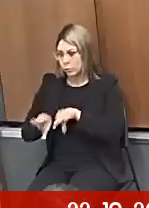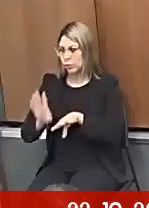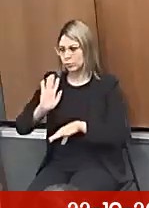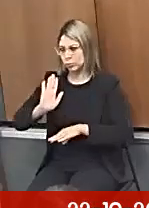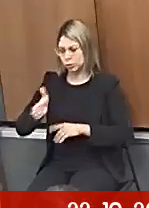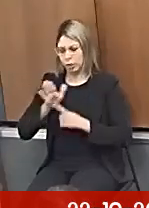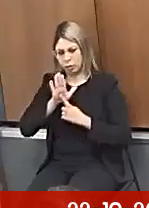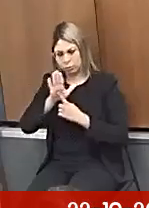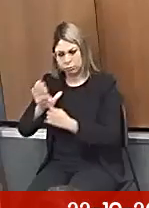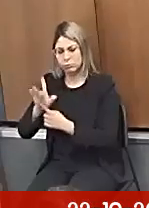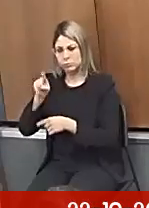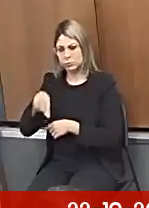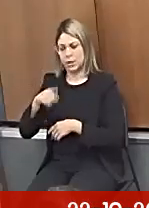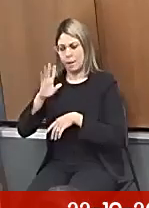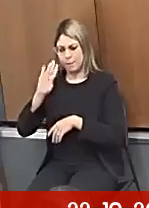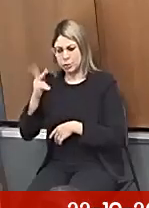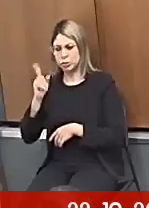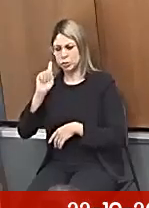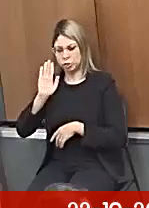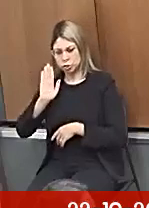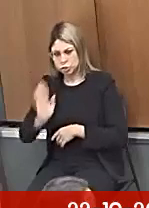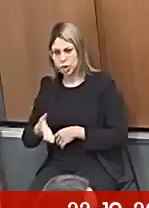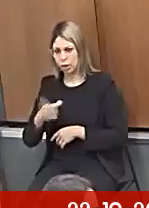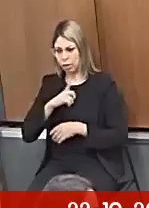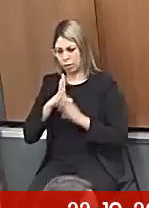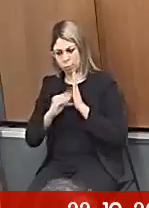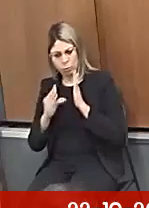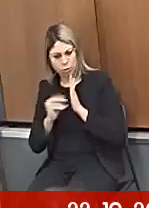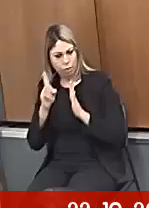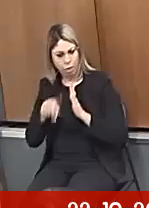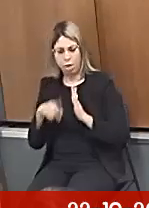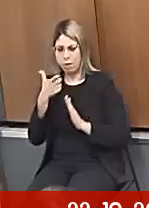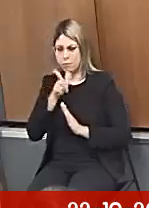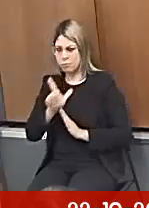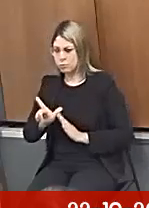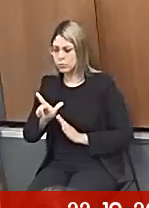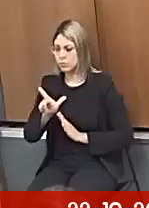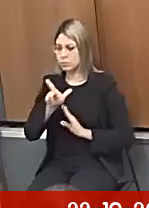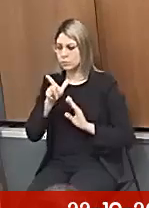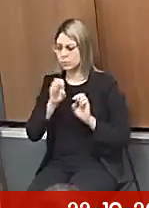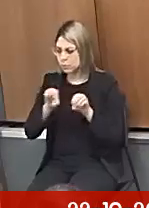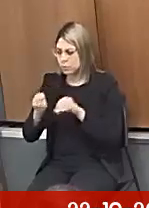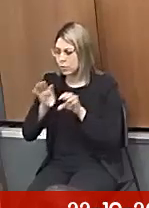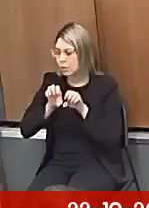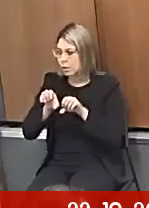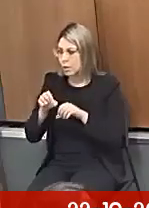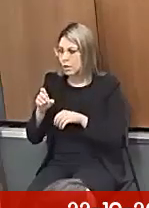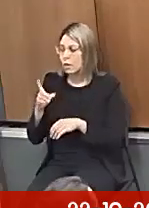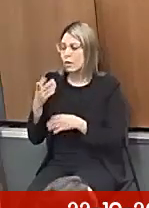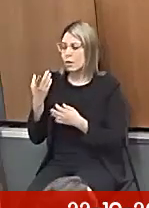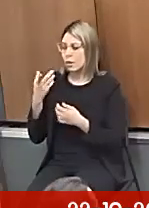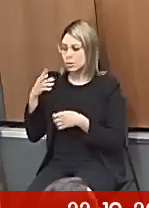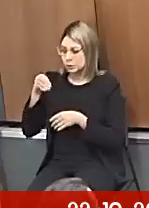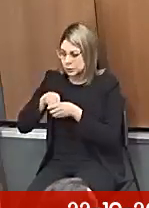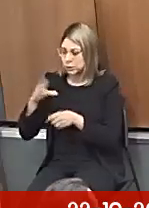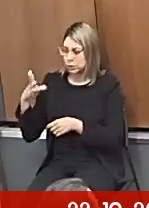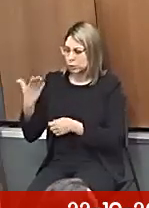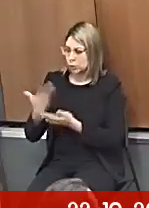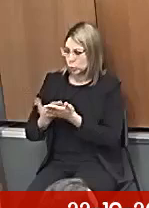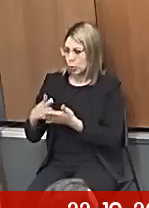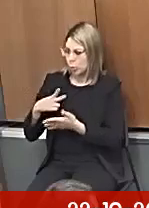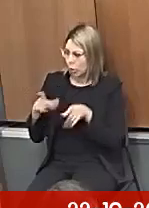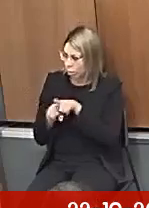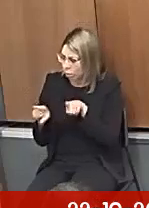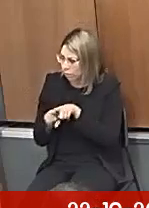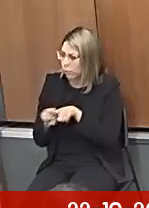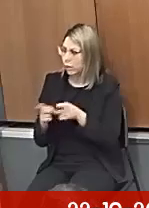foi exemplo, Belo Horizonte tem sido, já foi exemplo de grandes práticas educacionais, as escolas particulares de Belo Horizonte